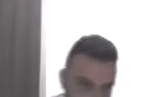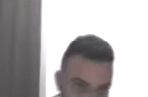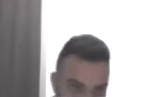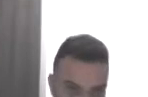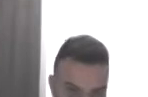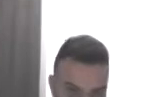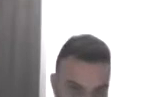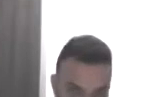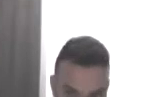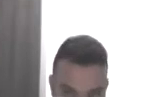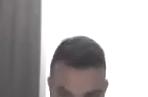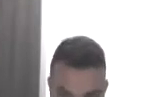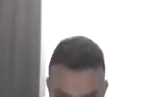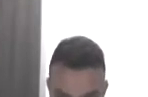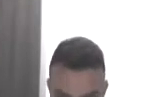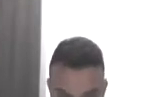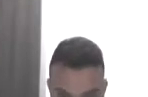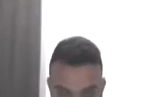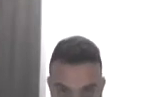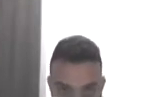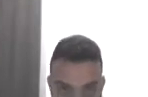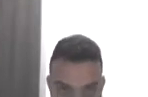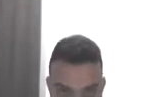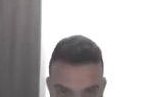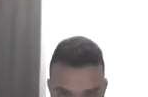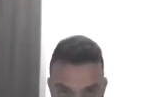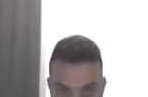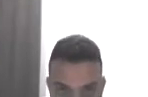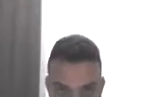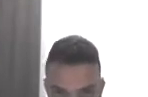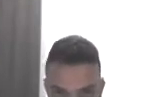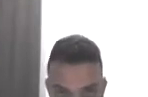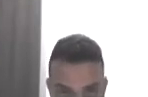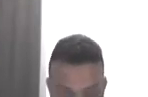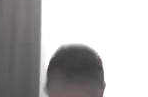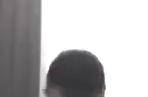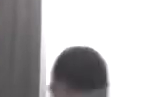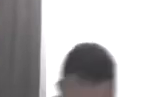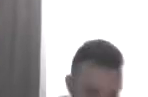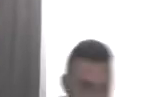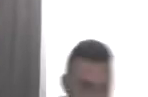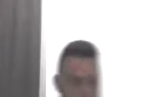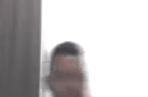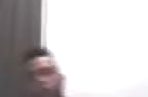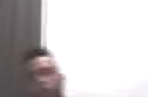Deixa eu passar a slide aqui. Ó, esses lipídios,